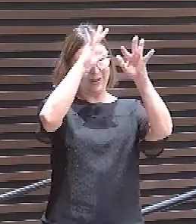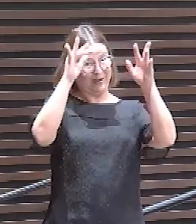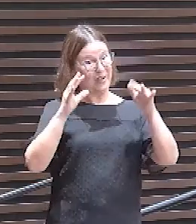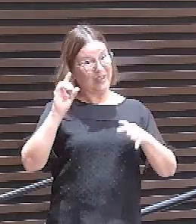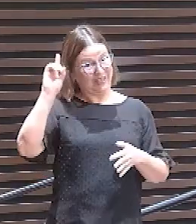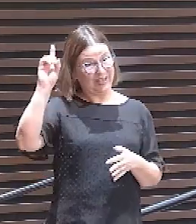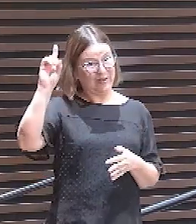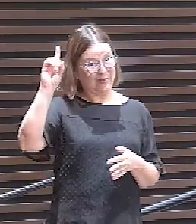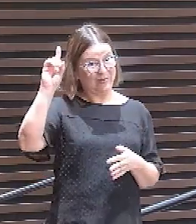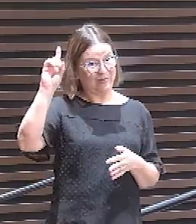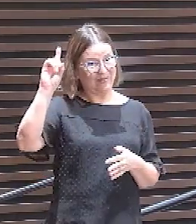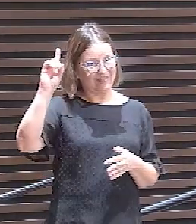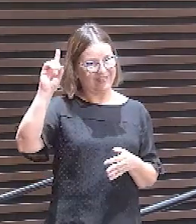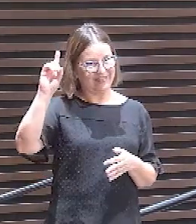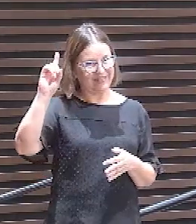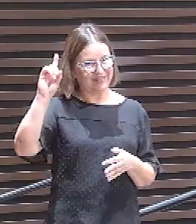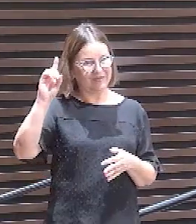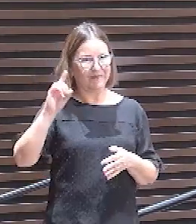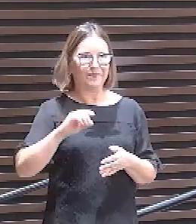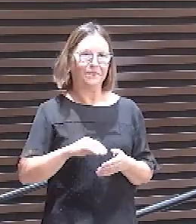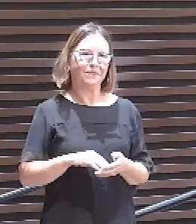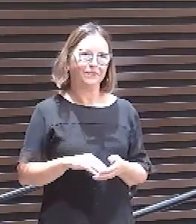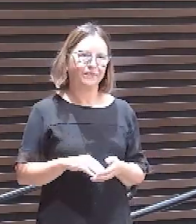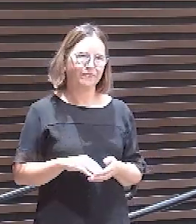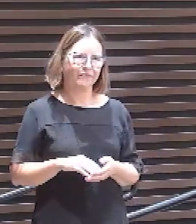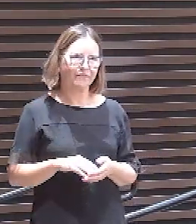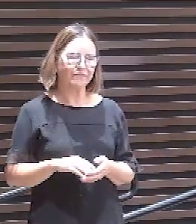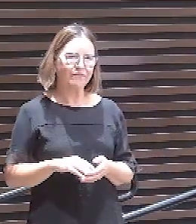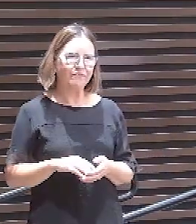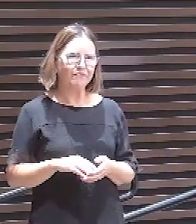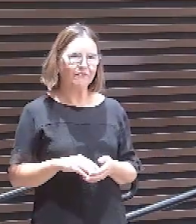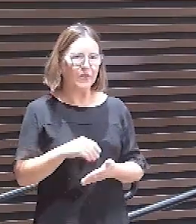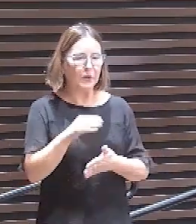a dedicação daquilo que nós temos que fazer.